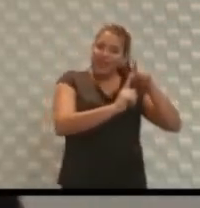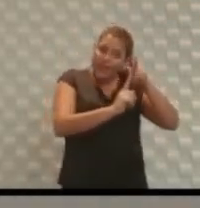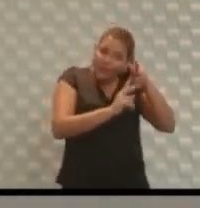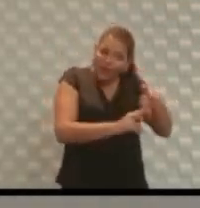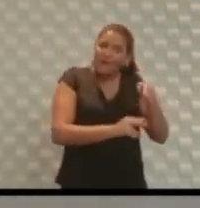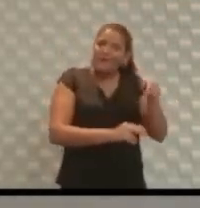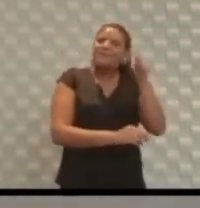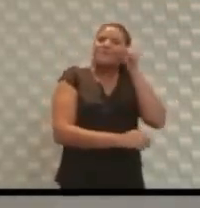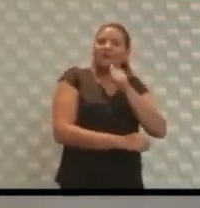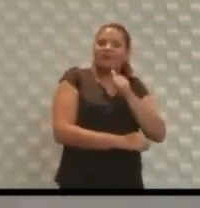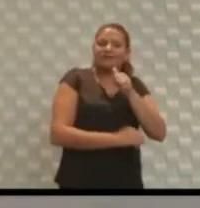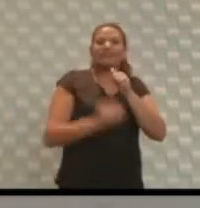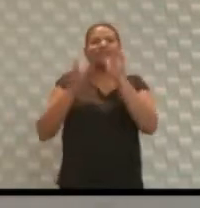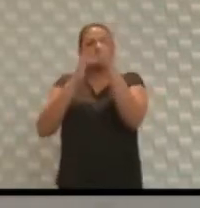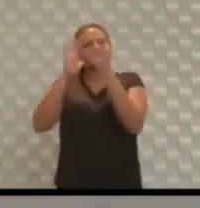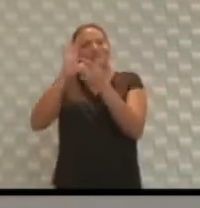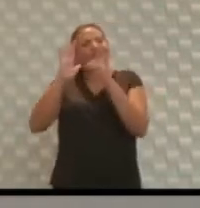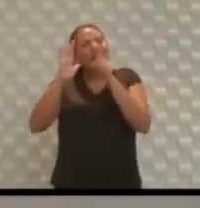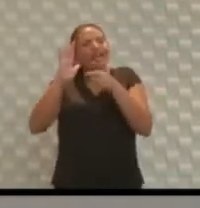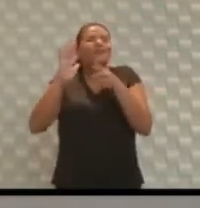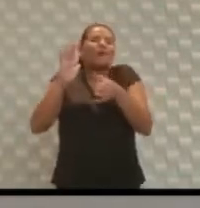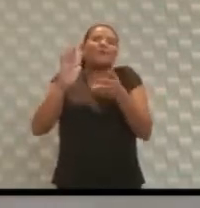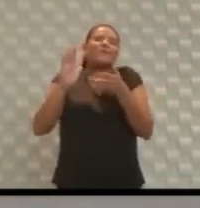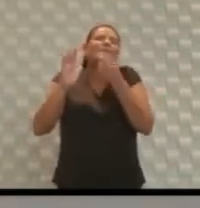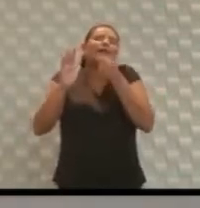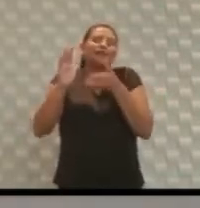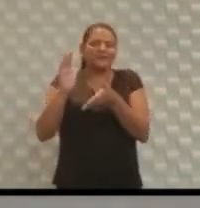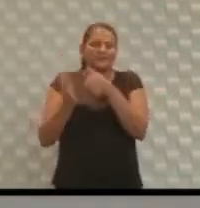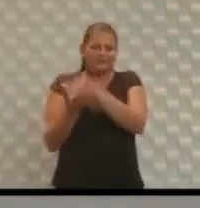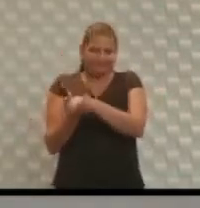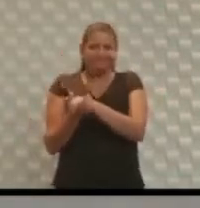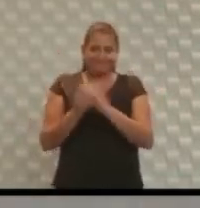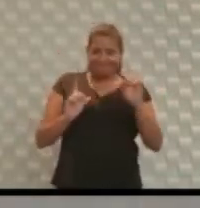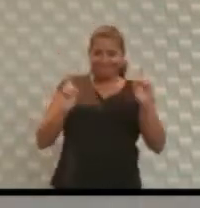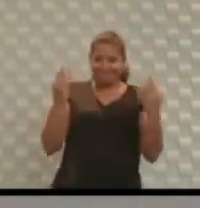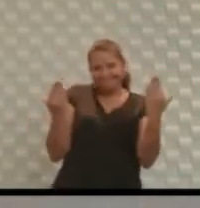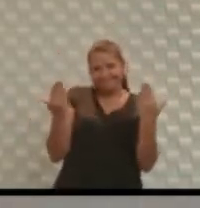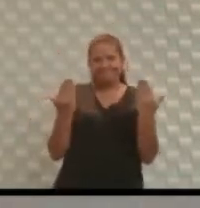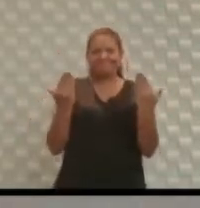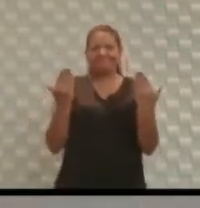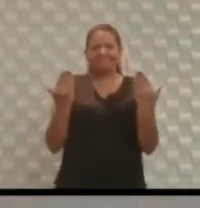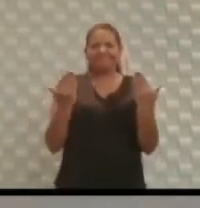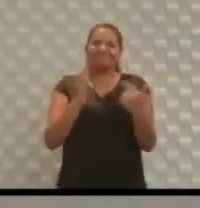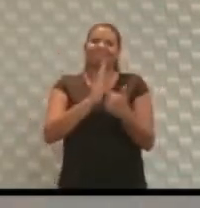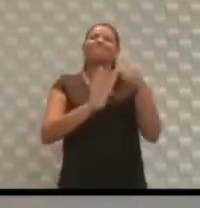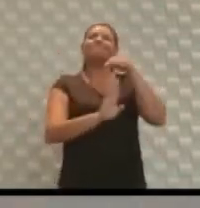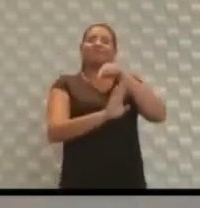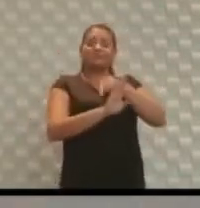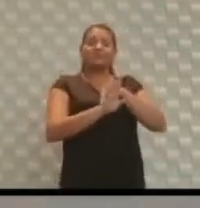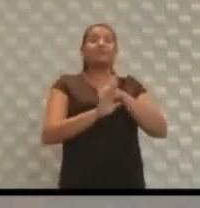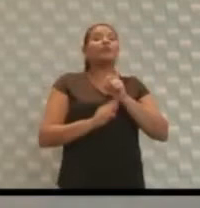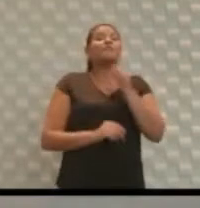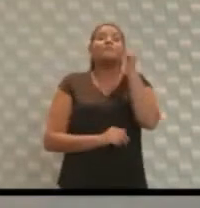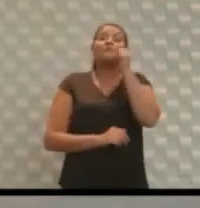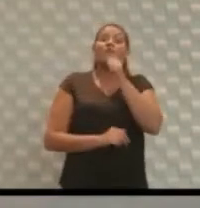igreja. E a mulher deve representar a igreja para com o seu marido. A mulher deve honrar o marido.